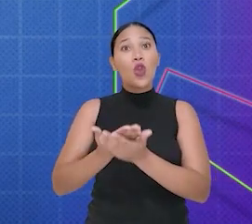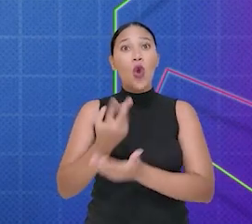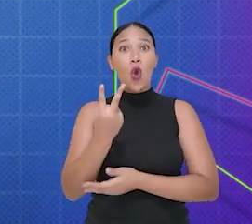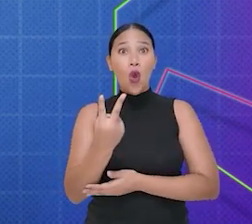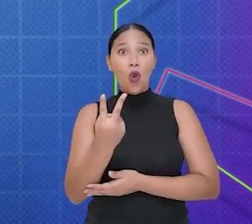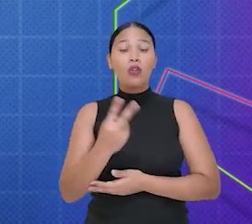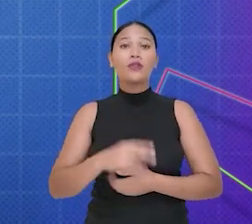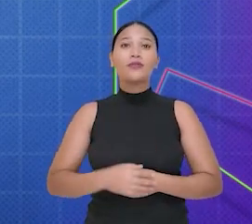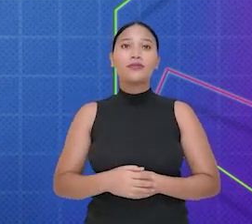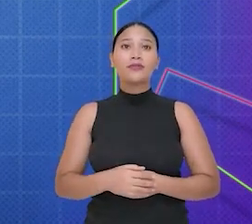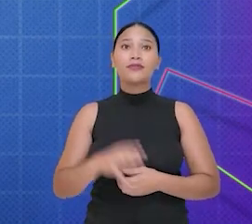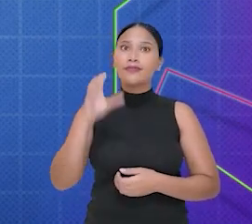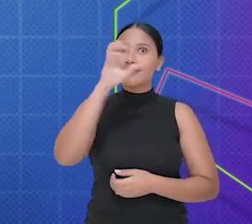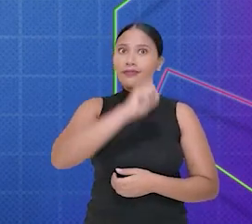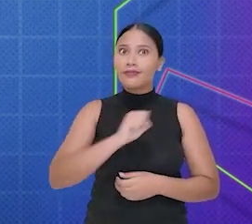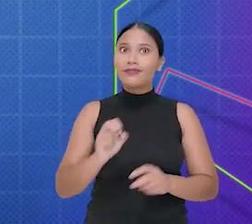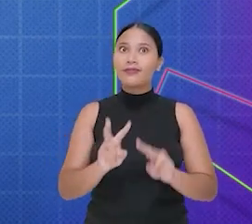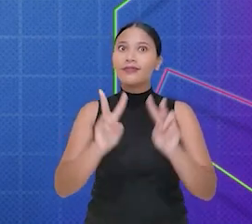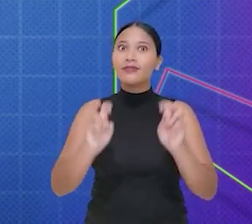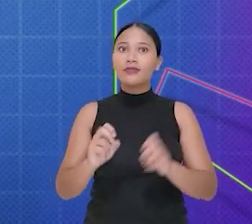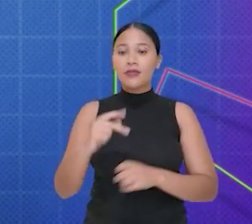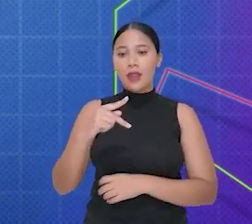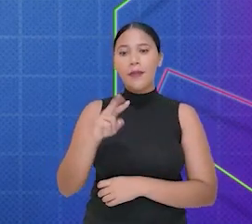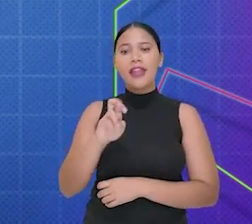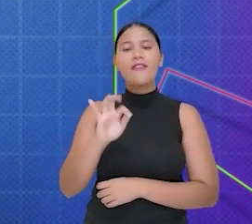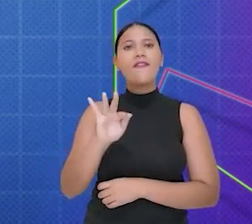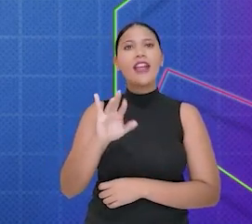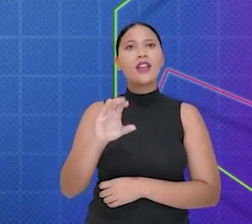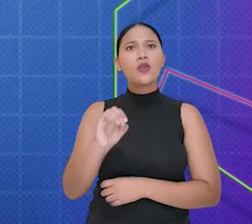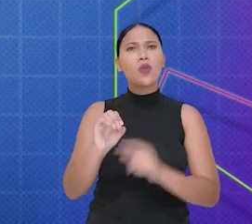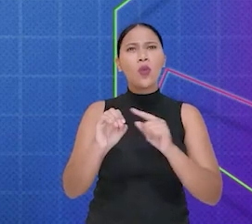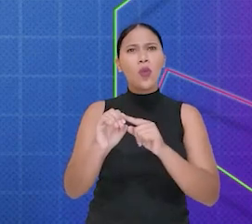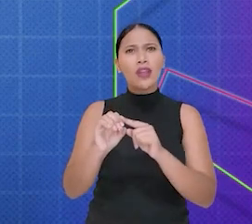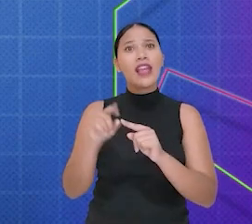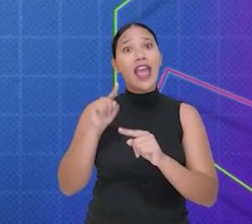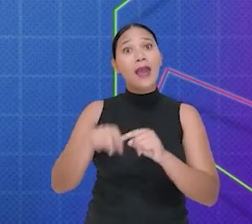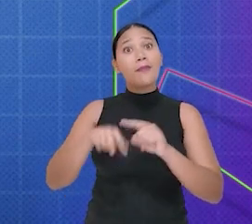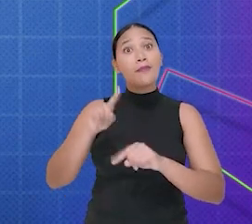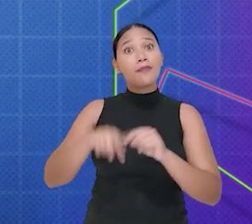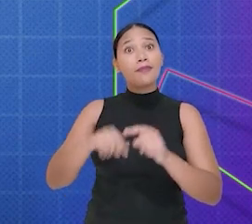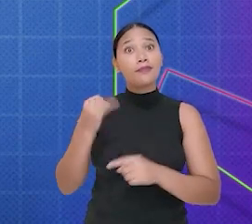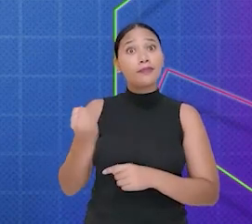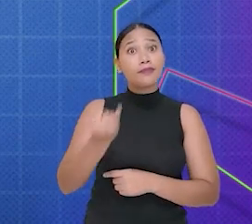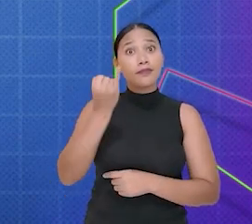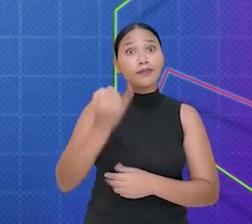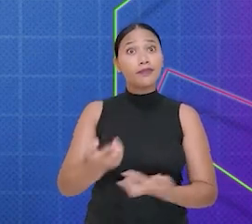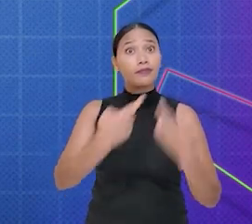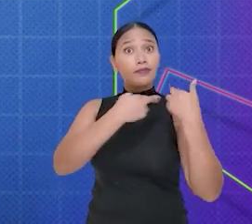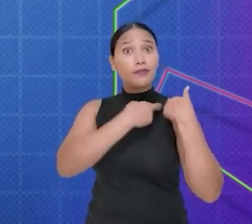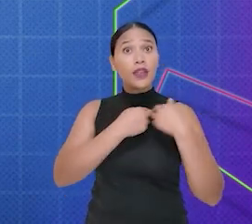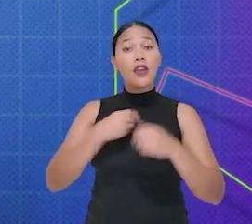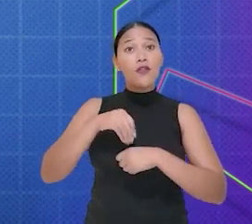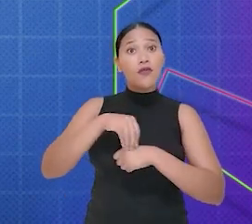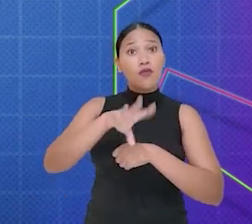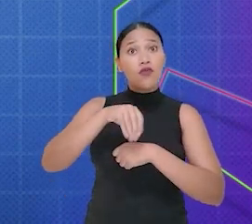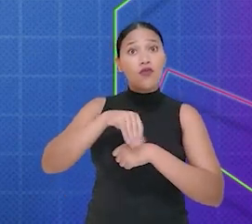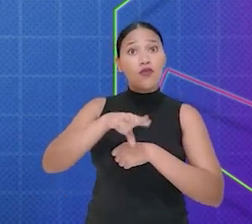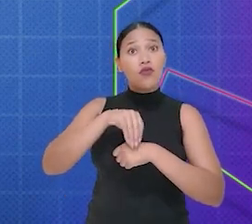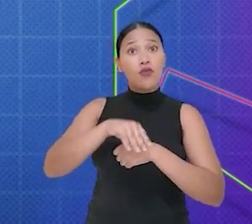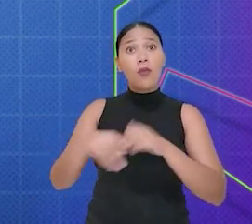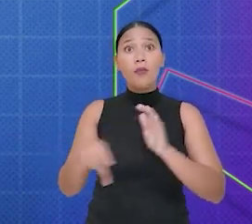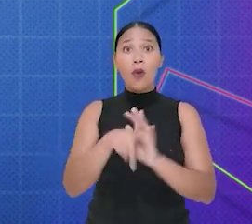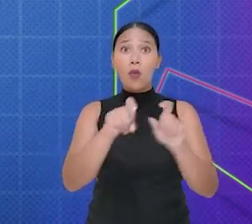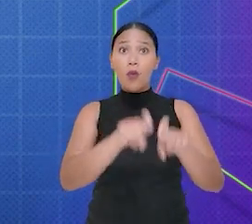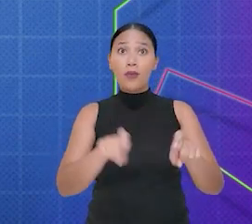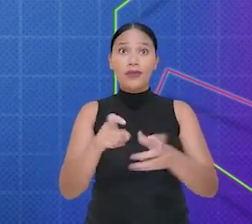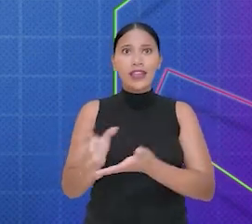fase 2 da nossa aula. Agora a gente vai aprender sobre os periféricos de entrada. Esses dispositivos são responsáveis por fornecer